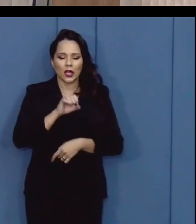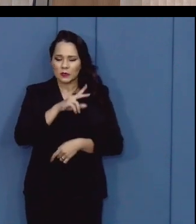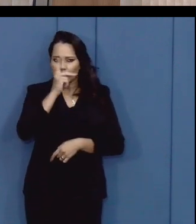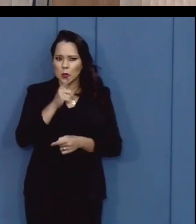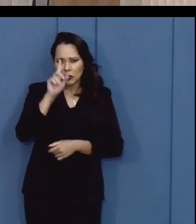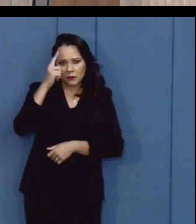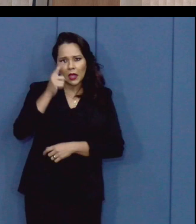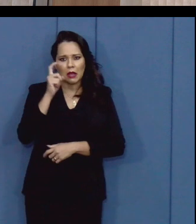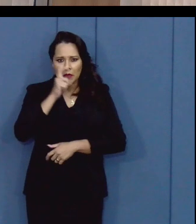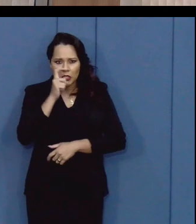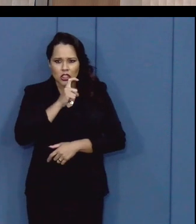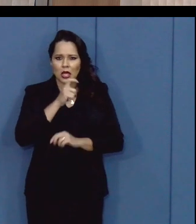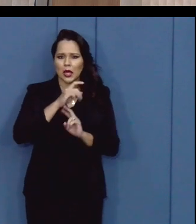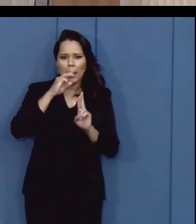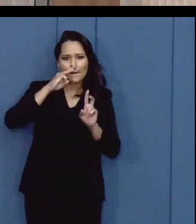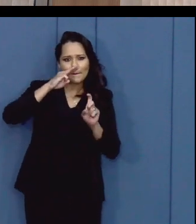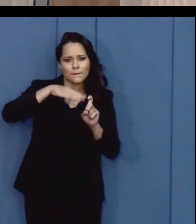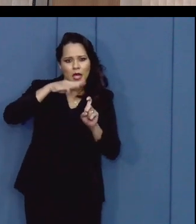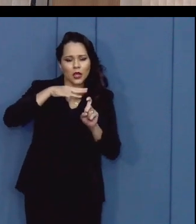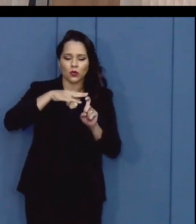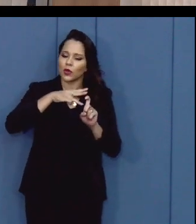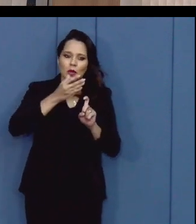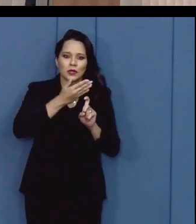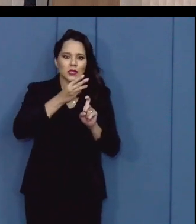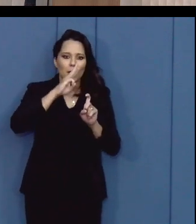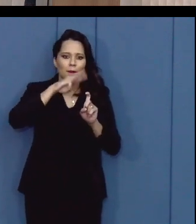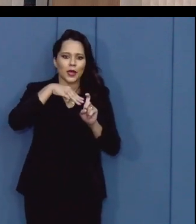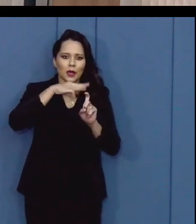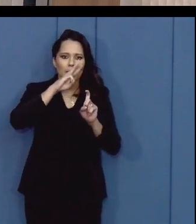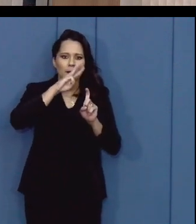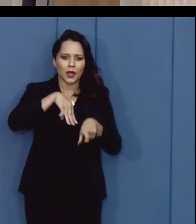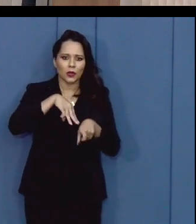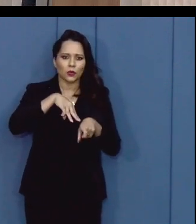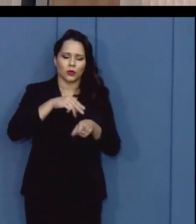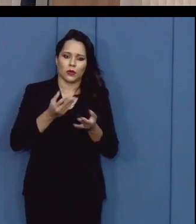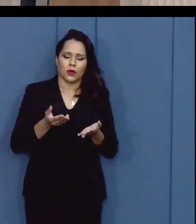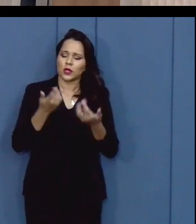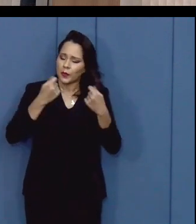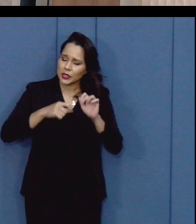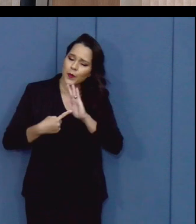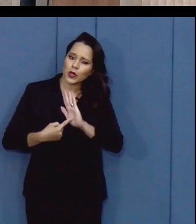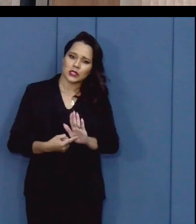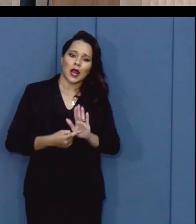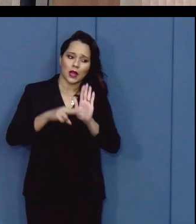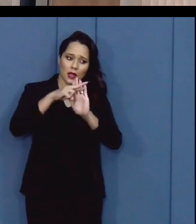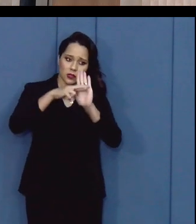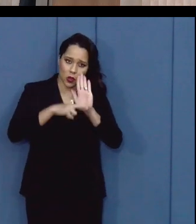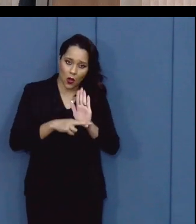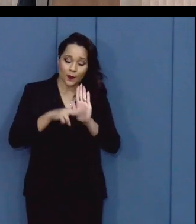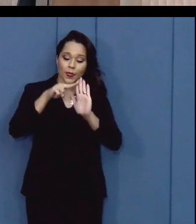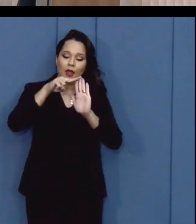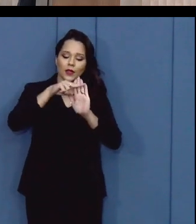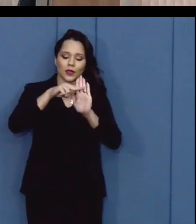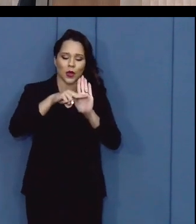Isso foi uma coisa que durante todo o tempo da presidência brasileira no Códex a gente bateu muito nessa tecla, né? A gente tem que mostrar que as normas